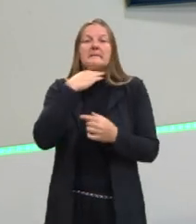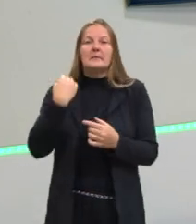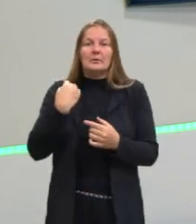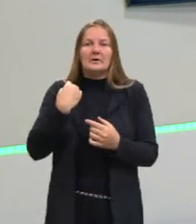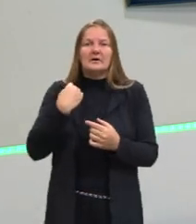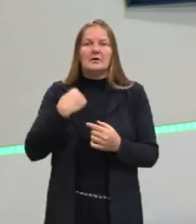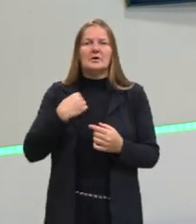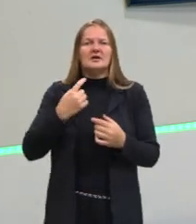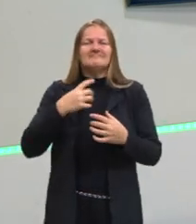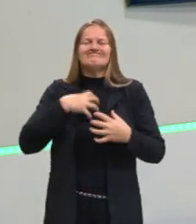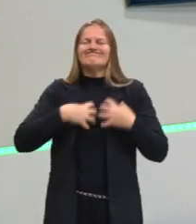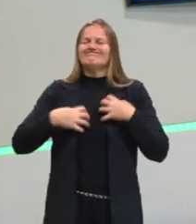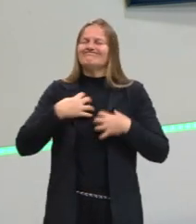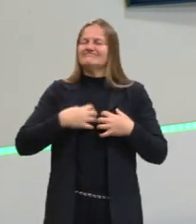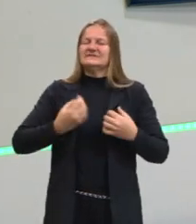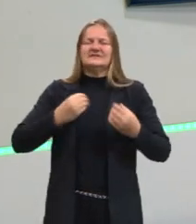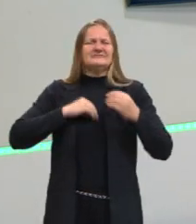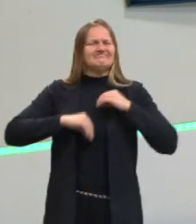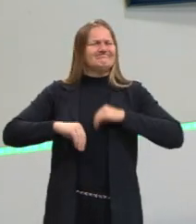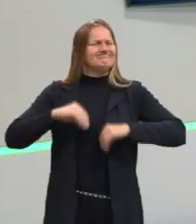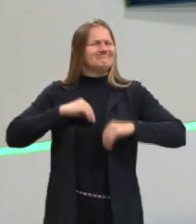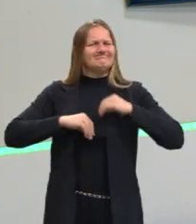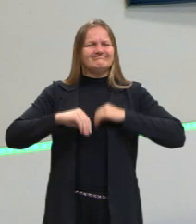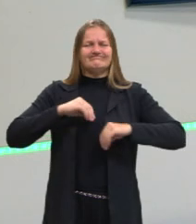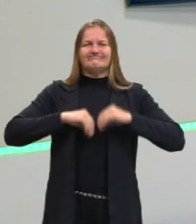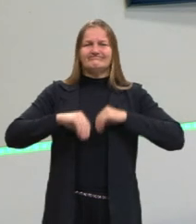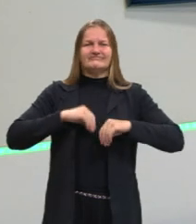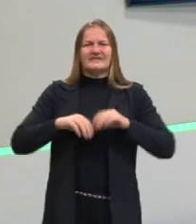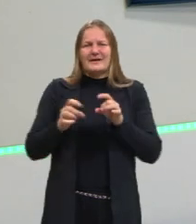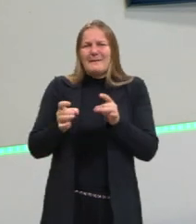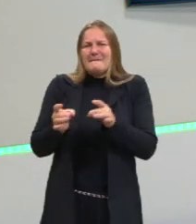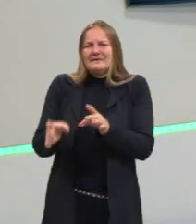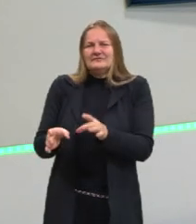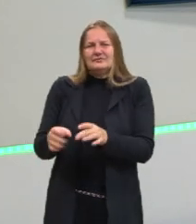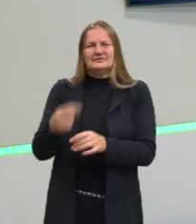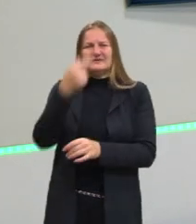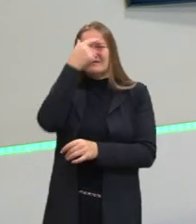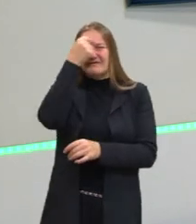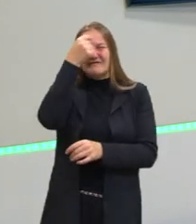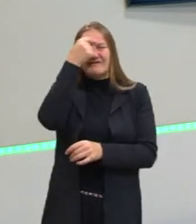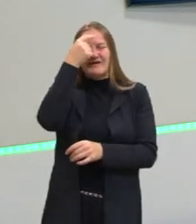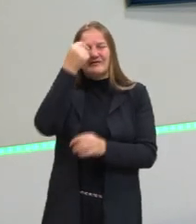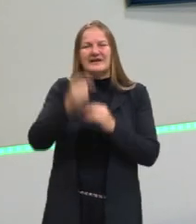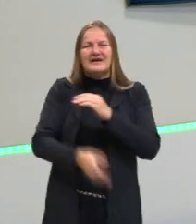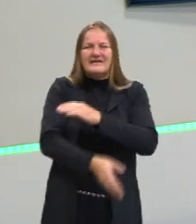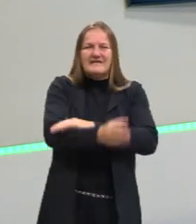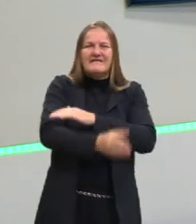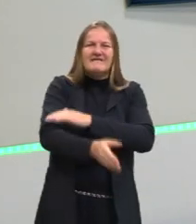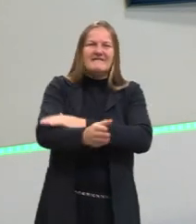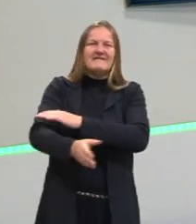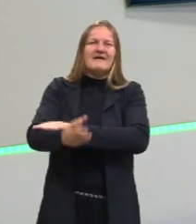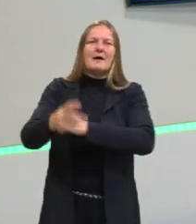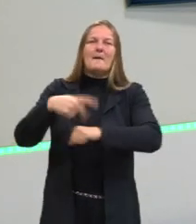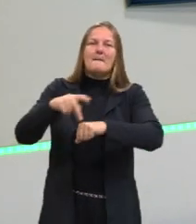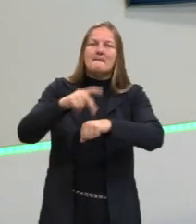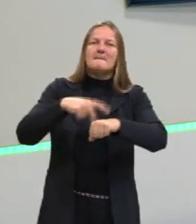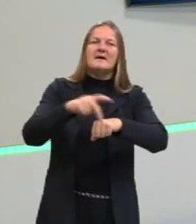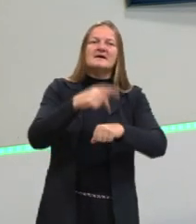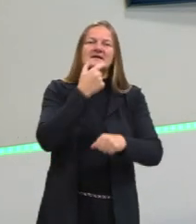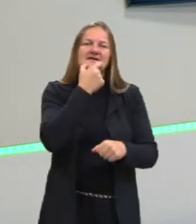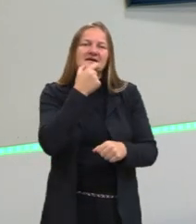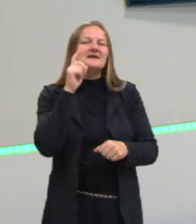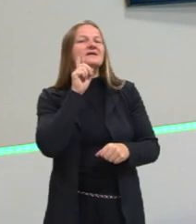ele entra em profunda depressão ele abandonou a universidade viaja por vários países Inglaterra